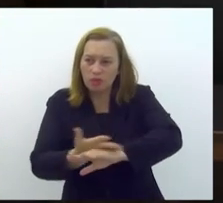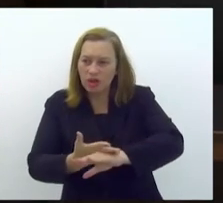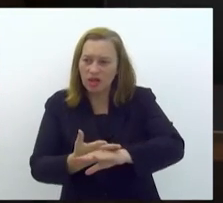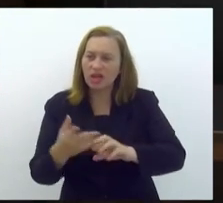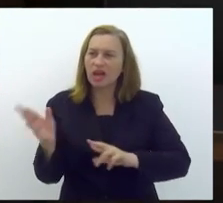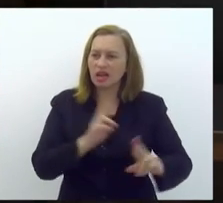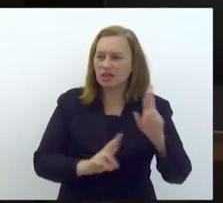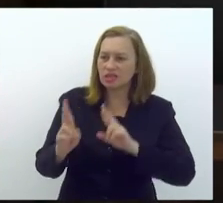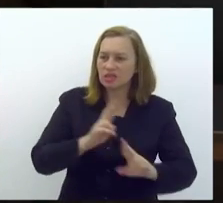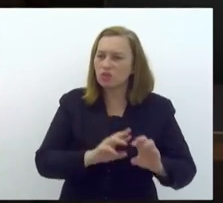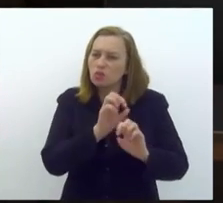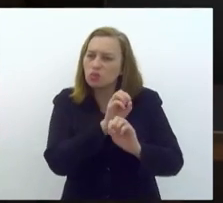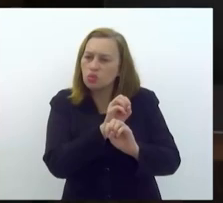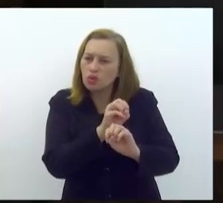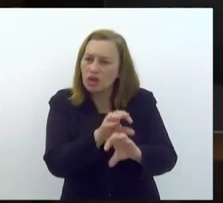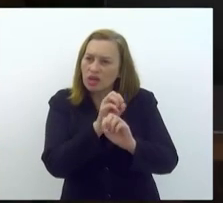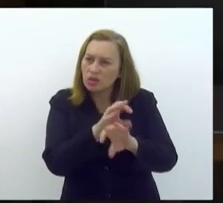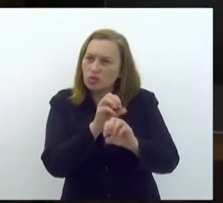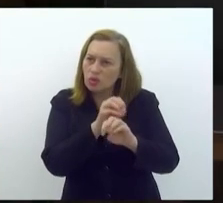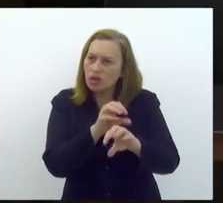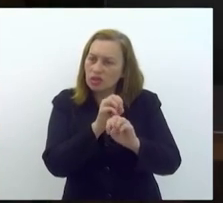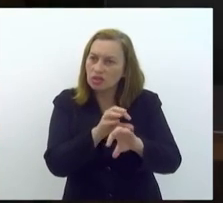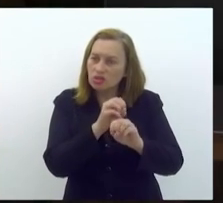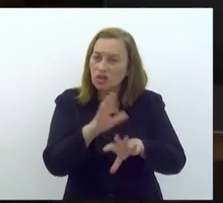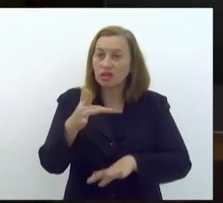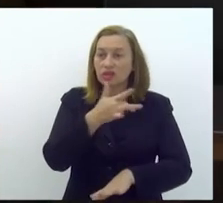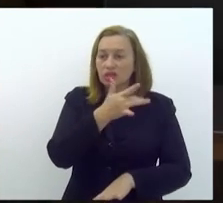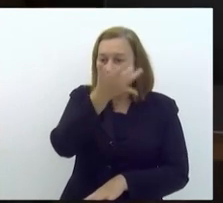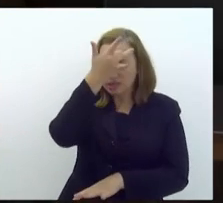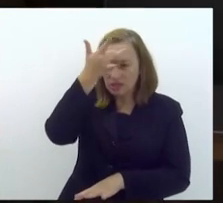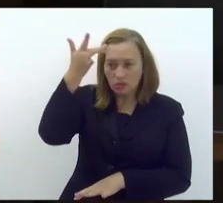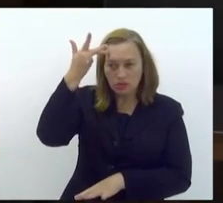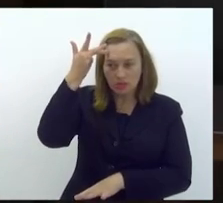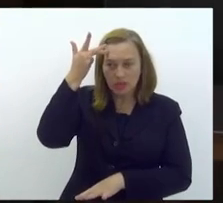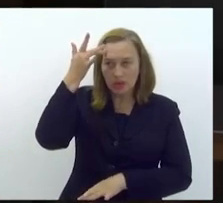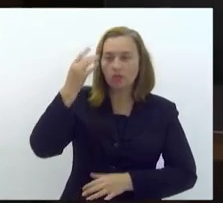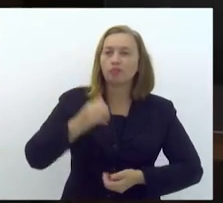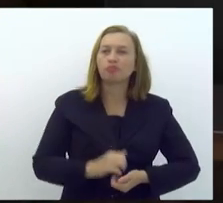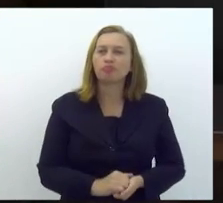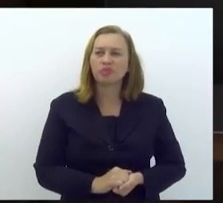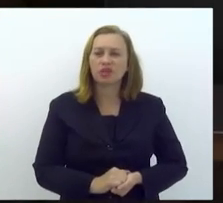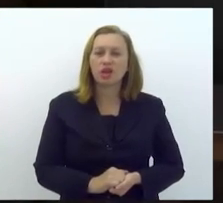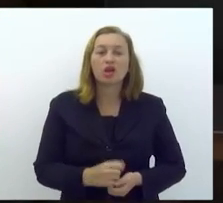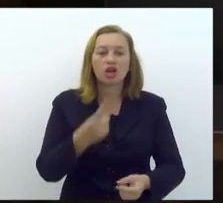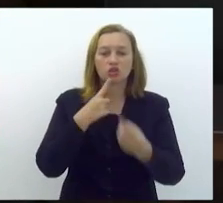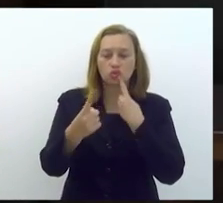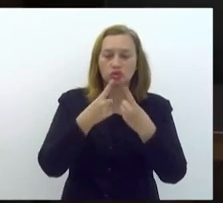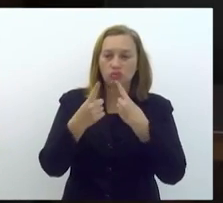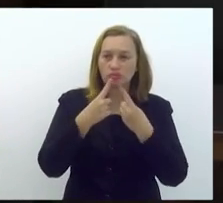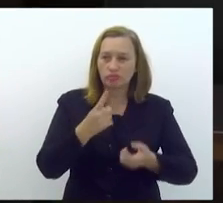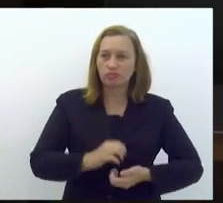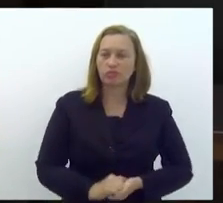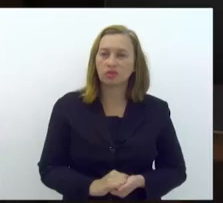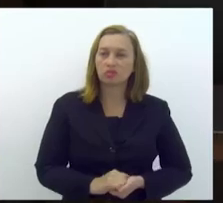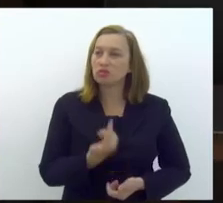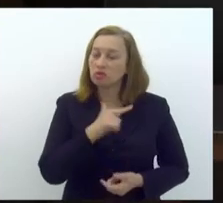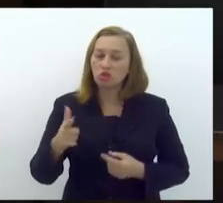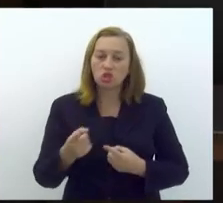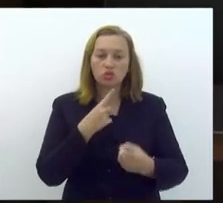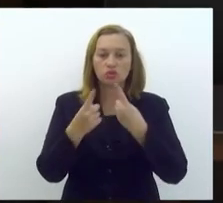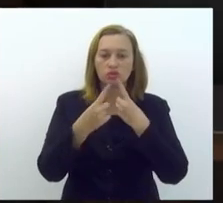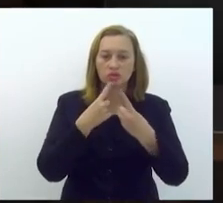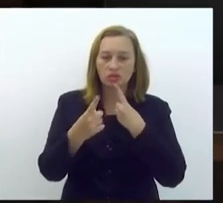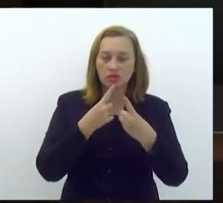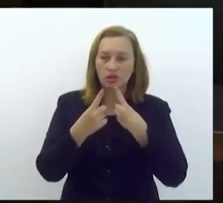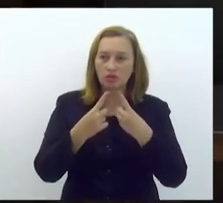de ações educativas para difusão da saúde mental em discussão não havendo Quem